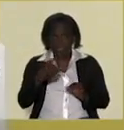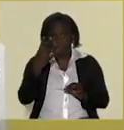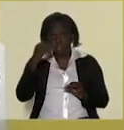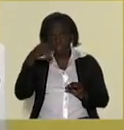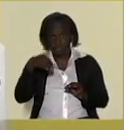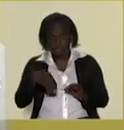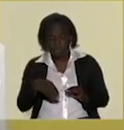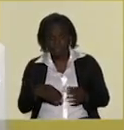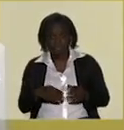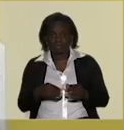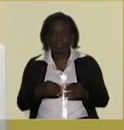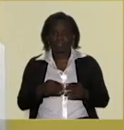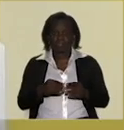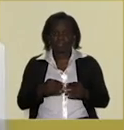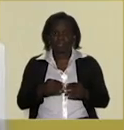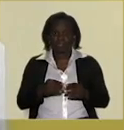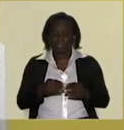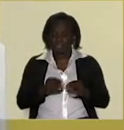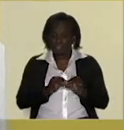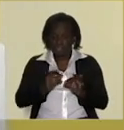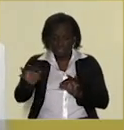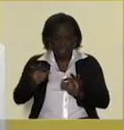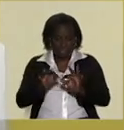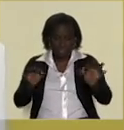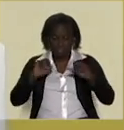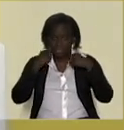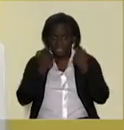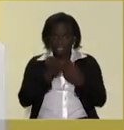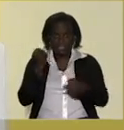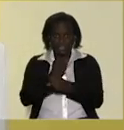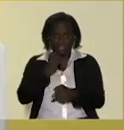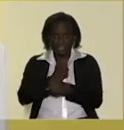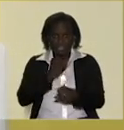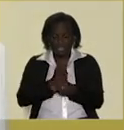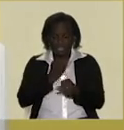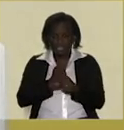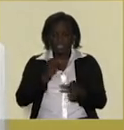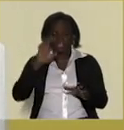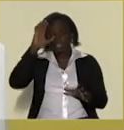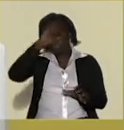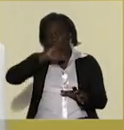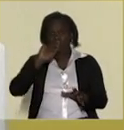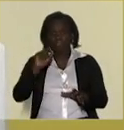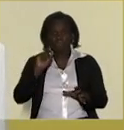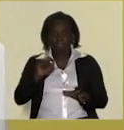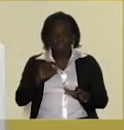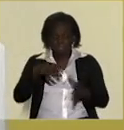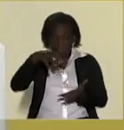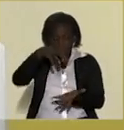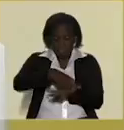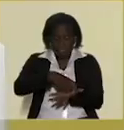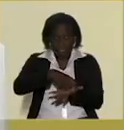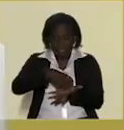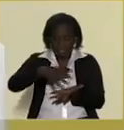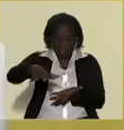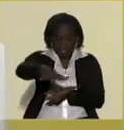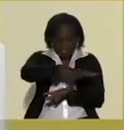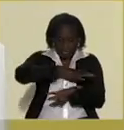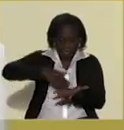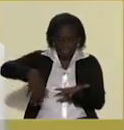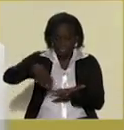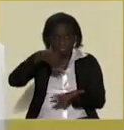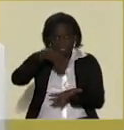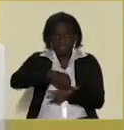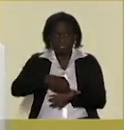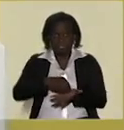Grande você leva 40 minutos. Verdade. Ali, o Maracanã foi construído com a concepção de que ficou no meio da cidade do Rio